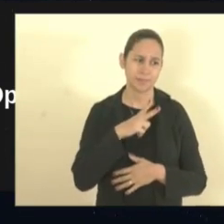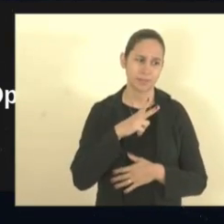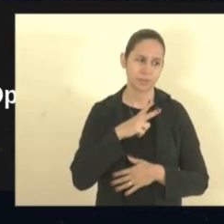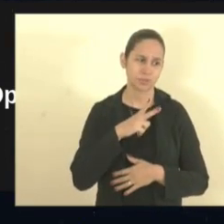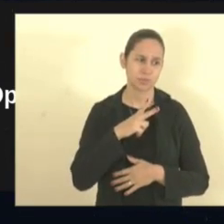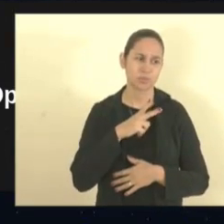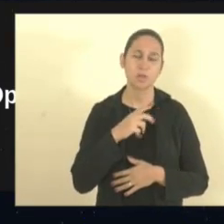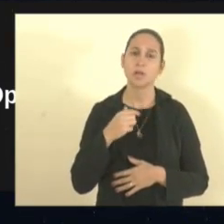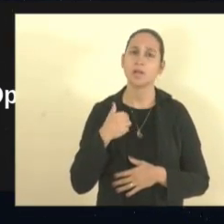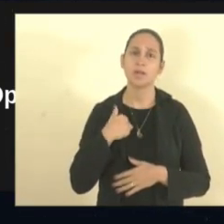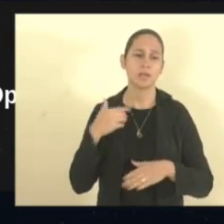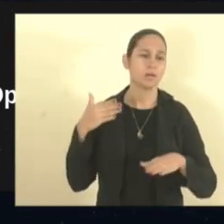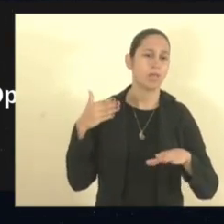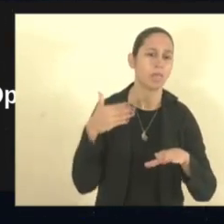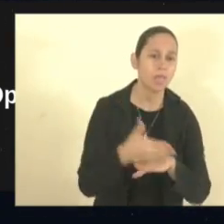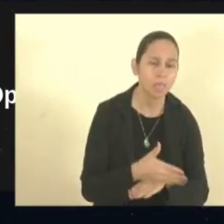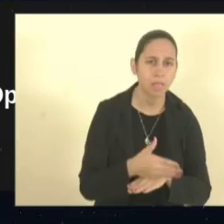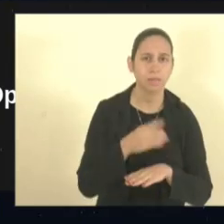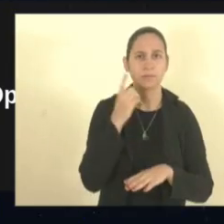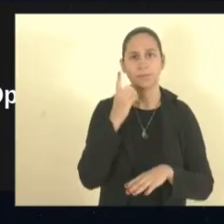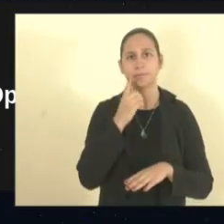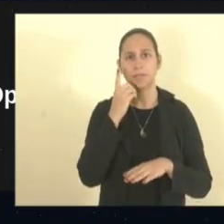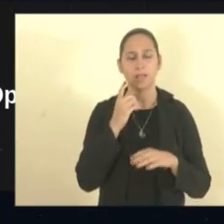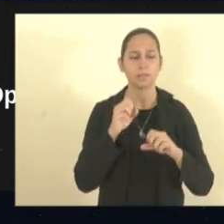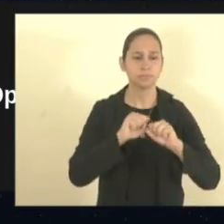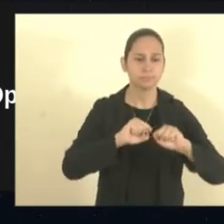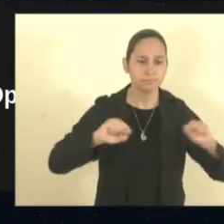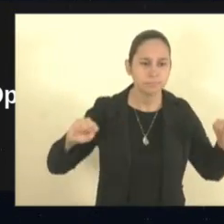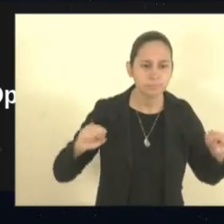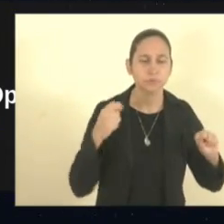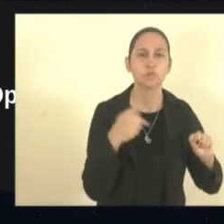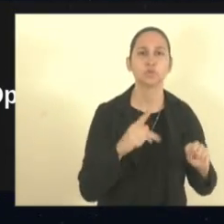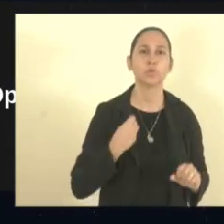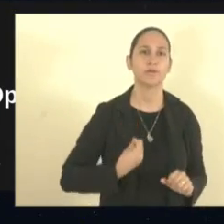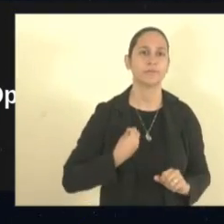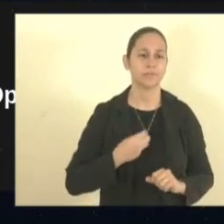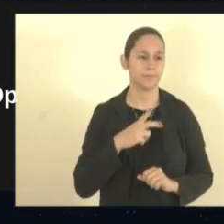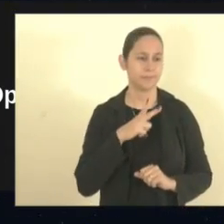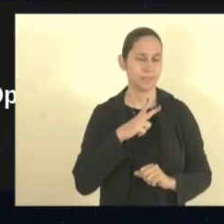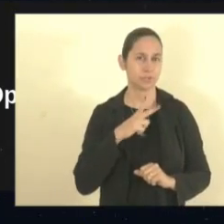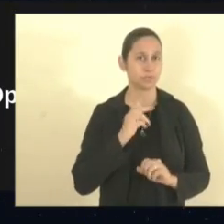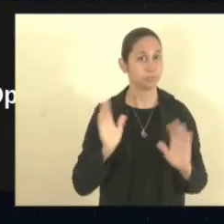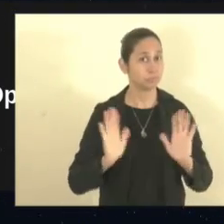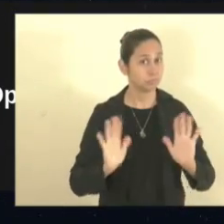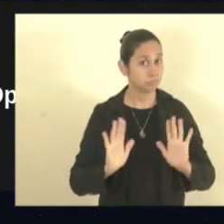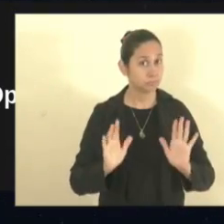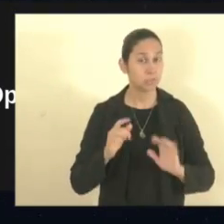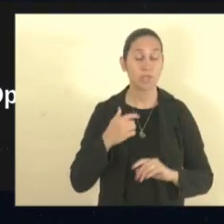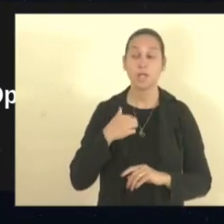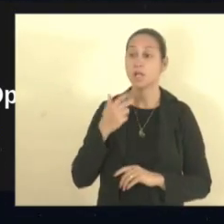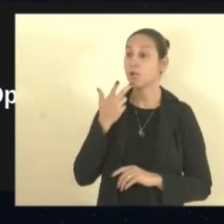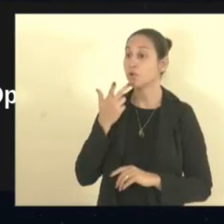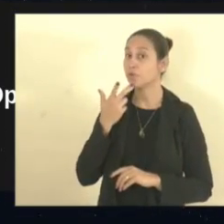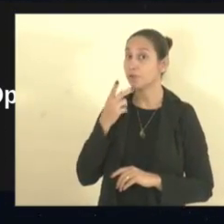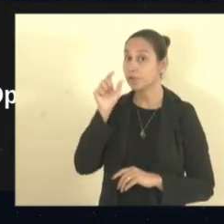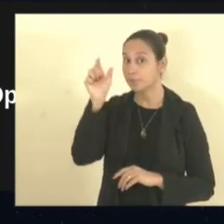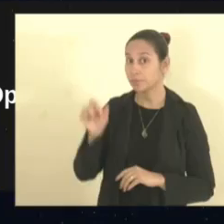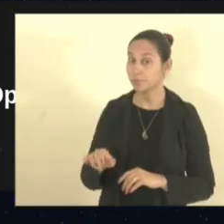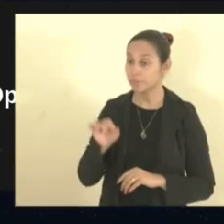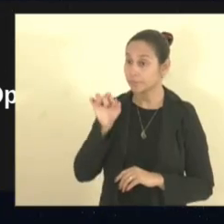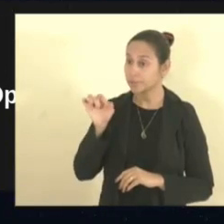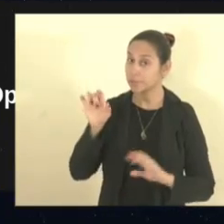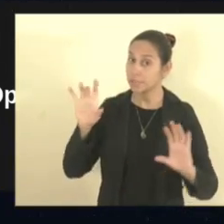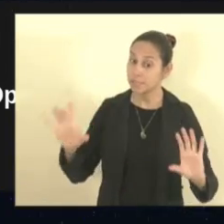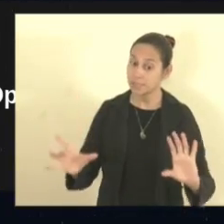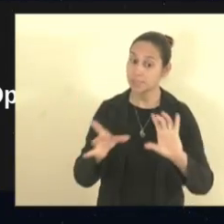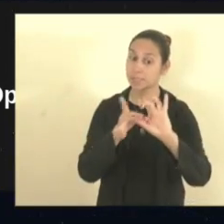vida particular do senhor, não. Eu não entrei na vida particular. Eu se referi ao senhor como pessoa ligada